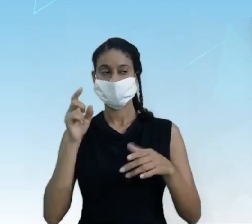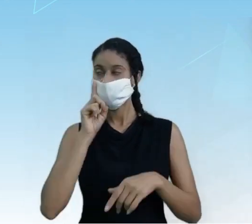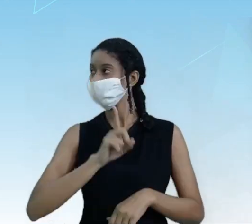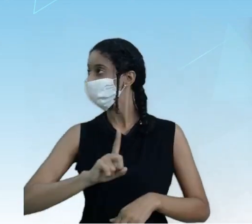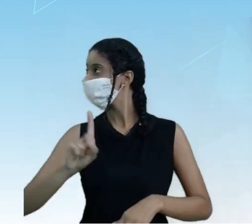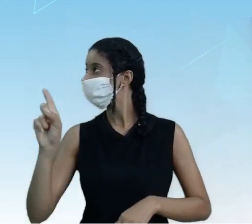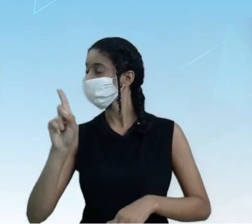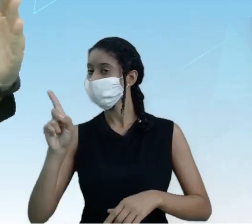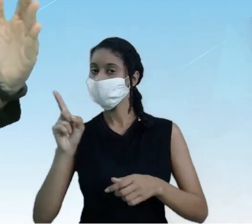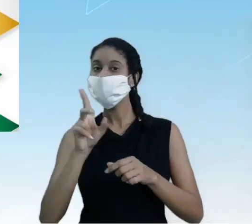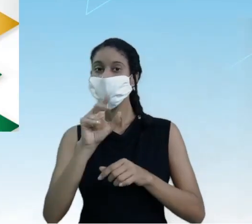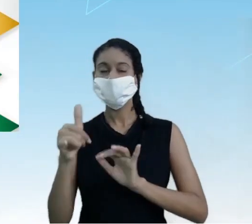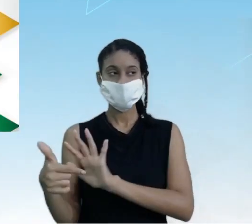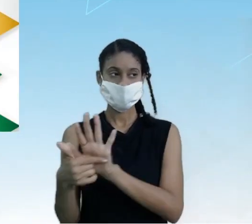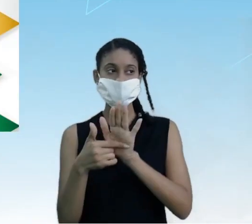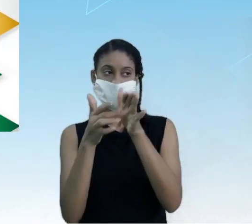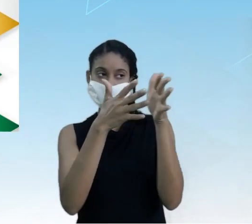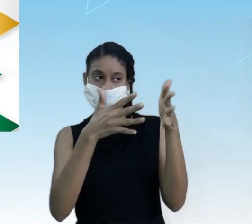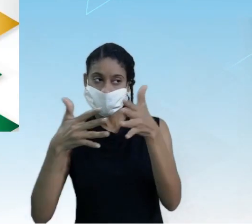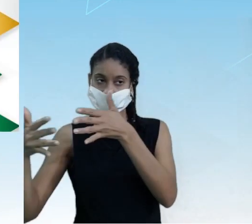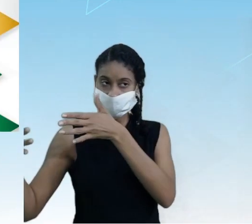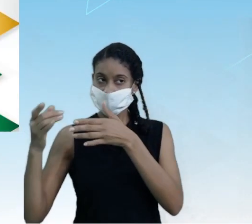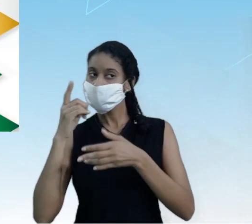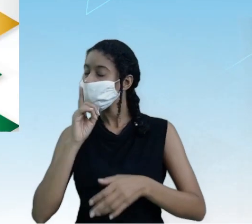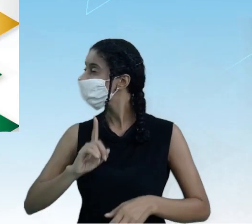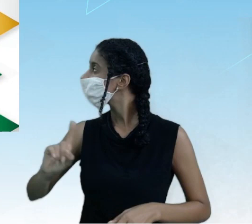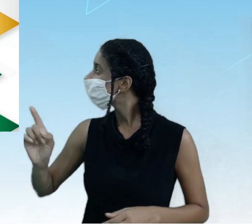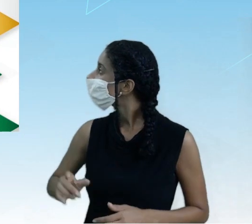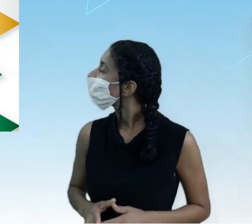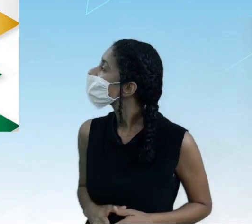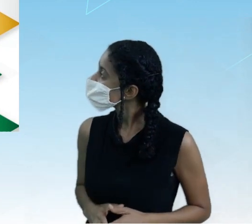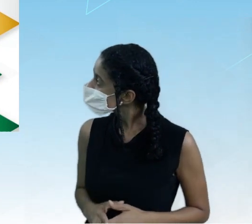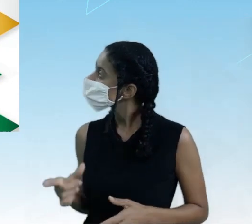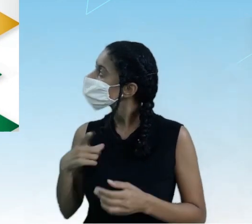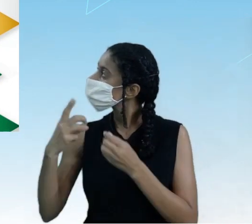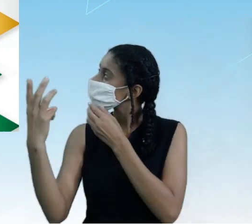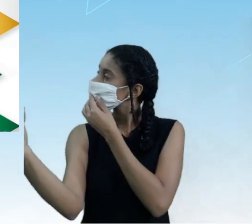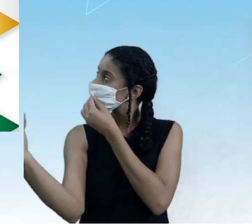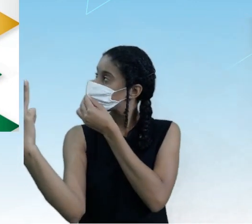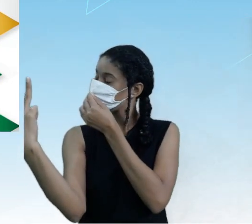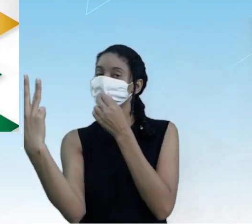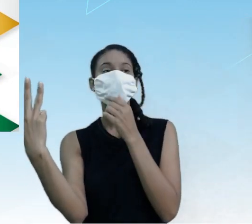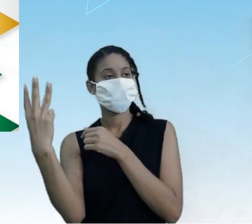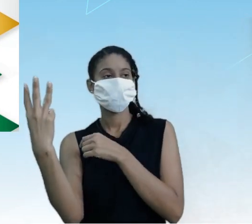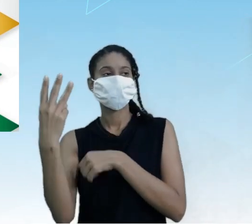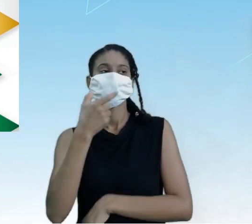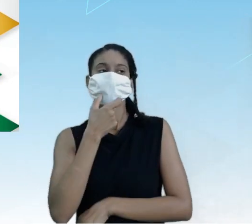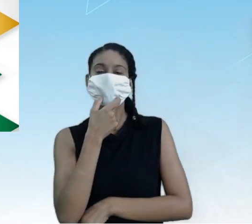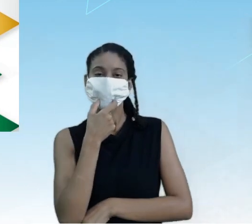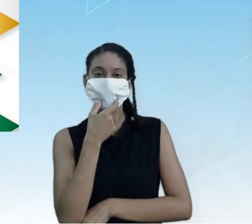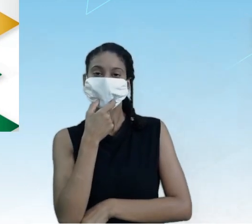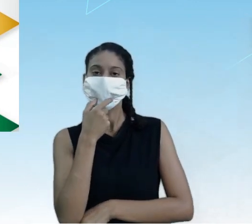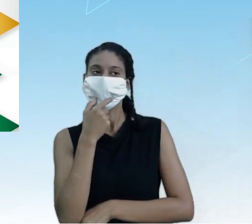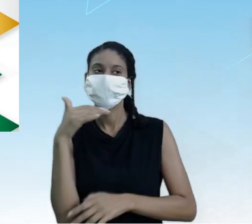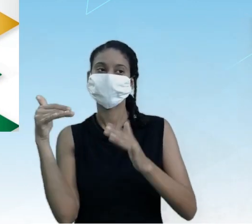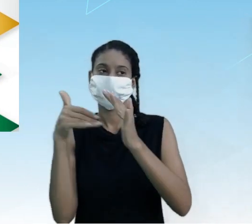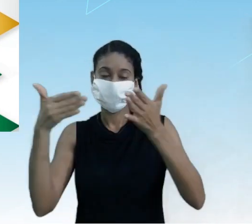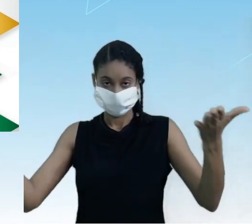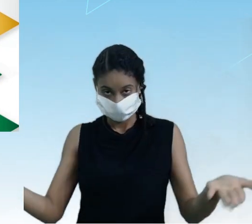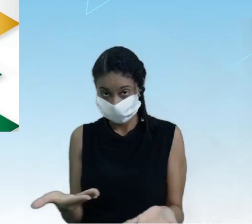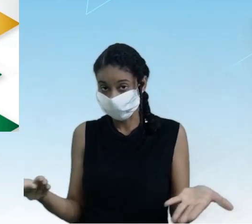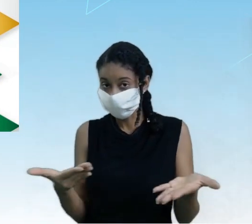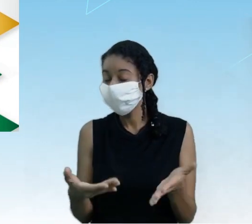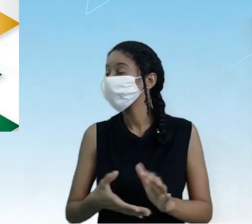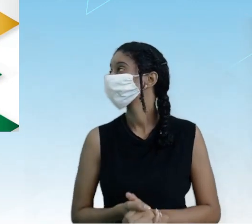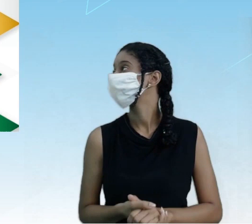Nessa historical line, nessa linha histórica, a gente tem 3 tipos de inglês até os dias de